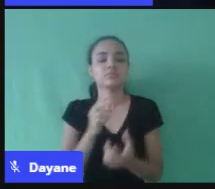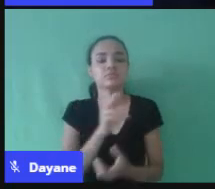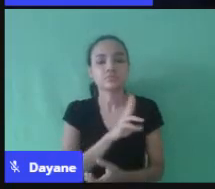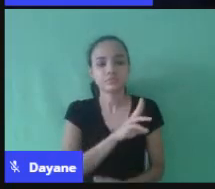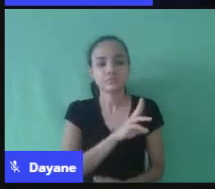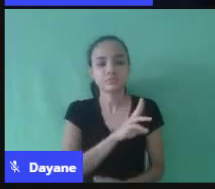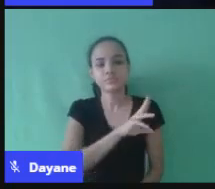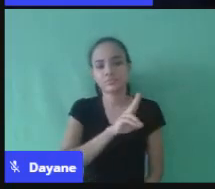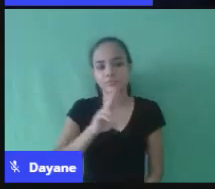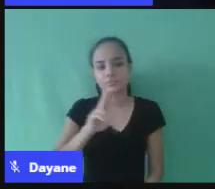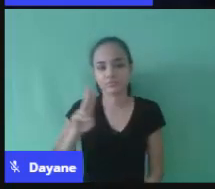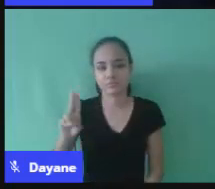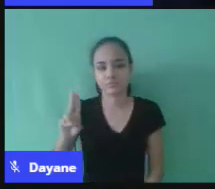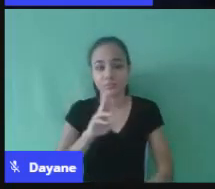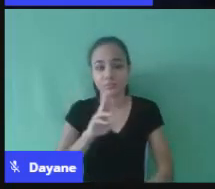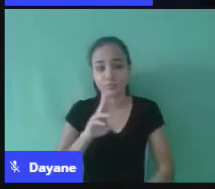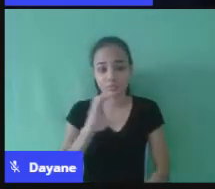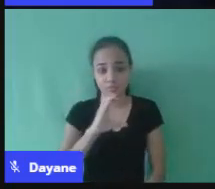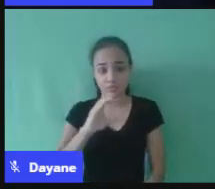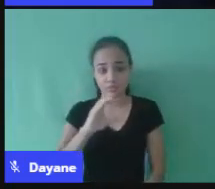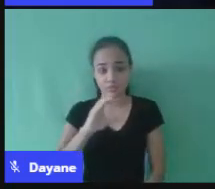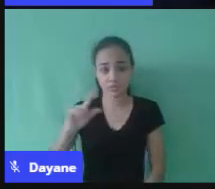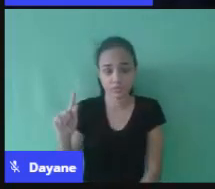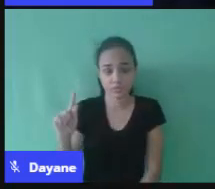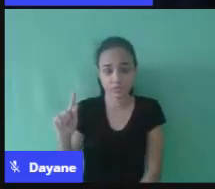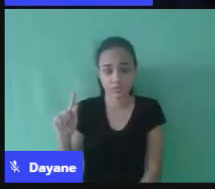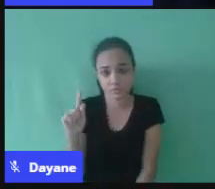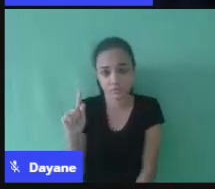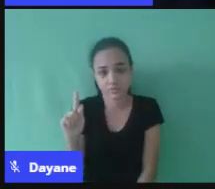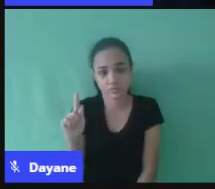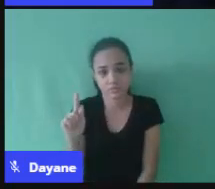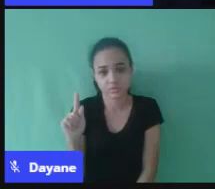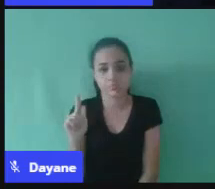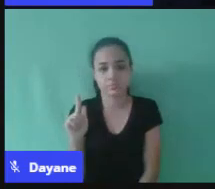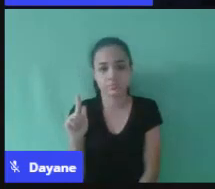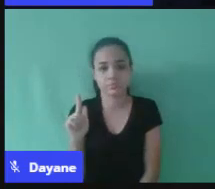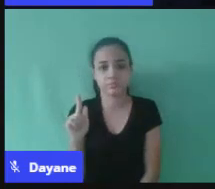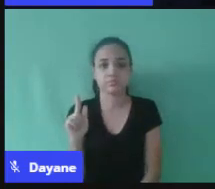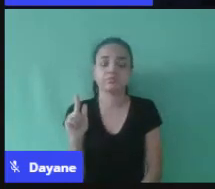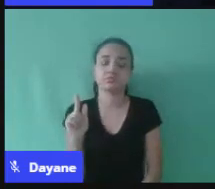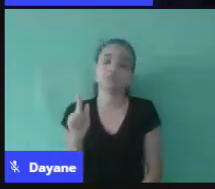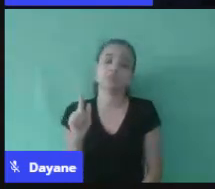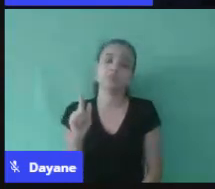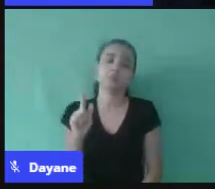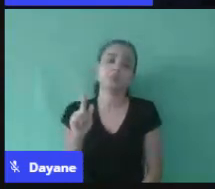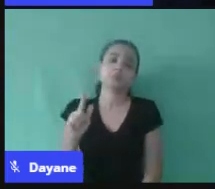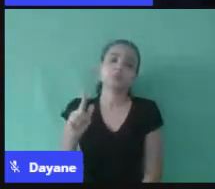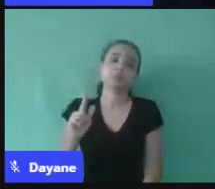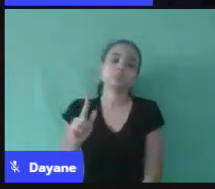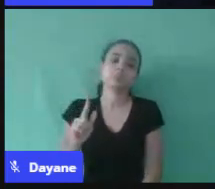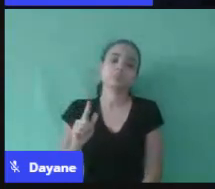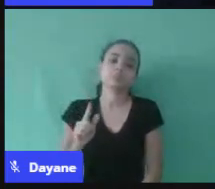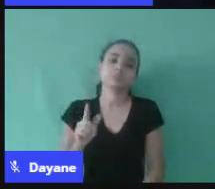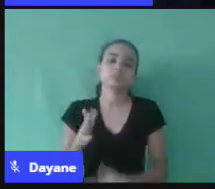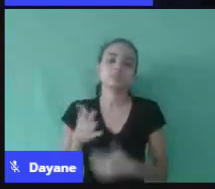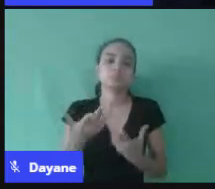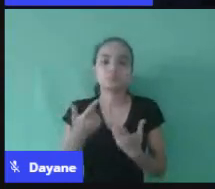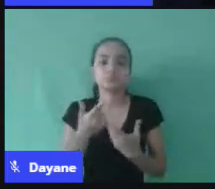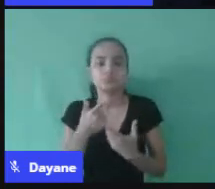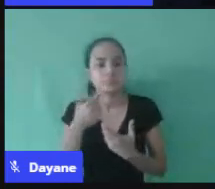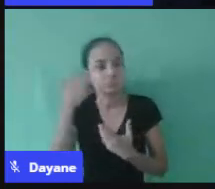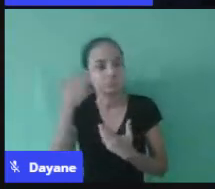Campo Grande. Eu acho que não sei se consegui ser bem clara nessa